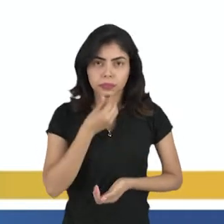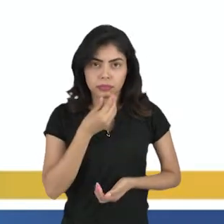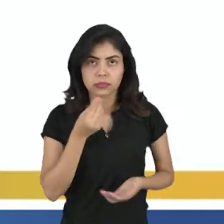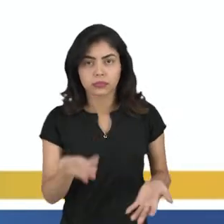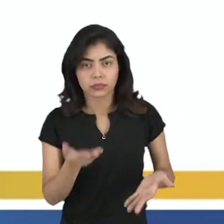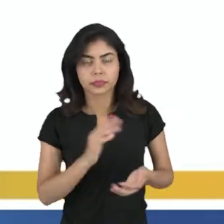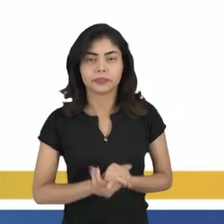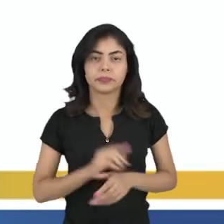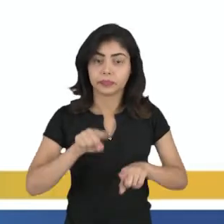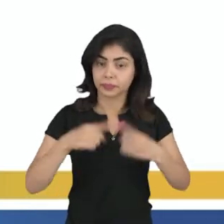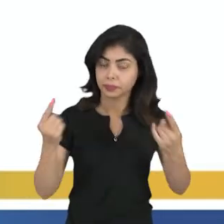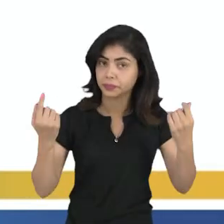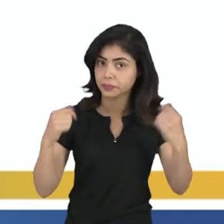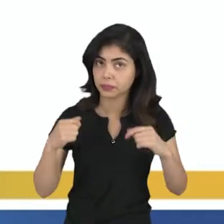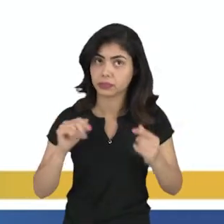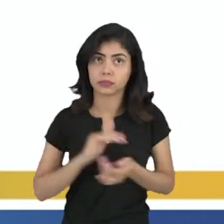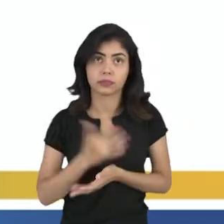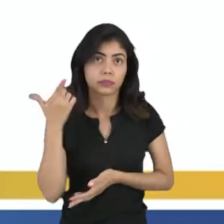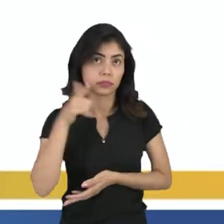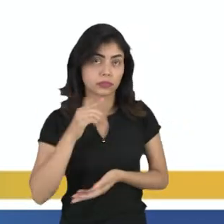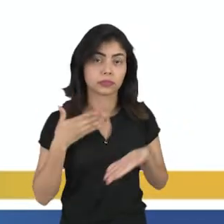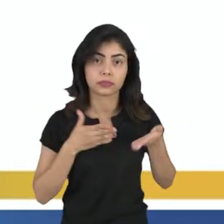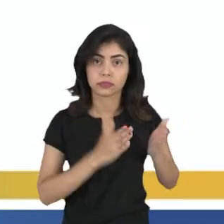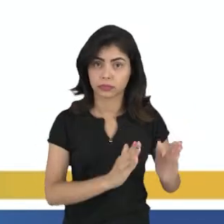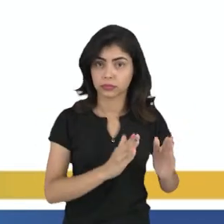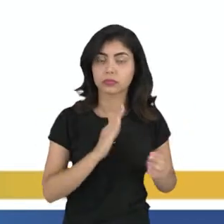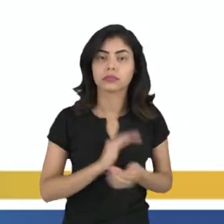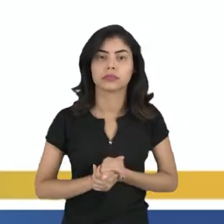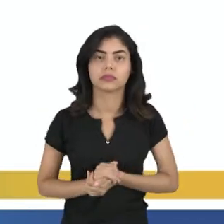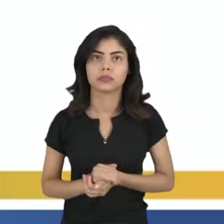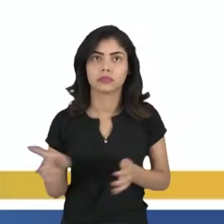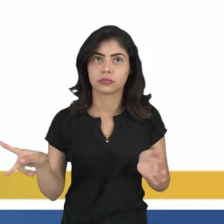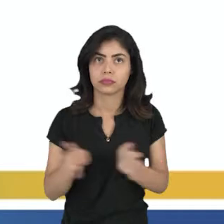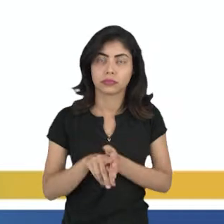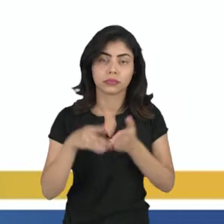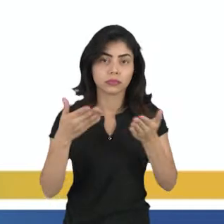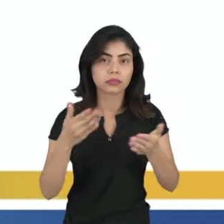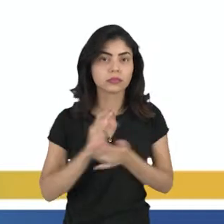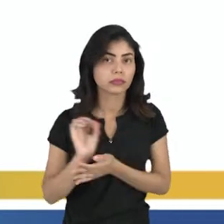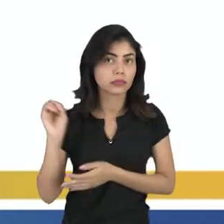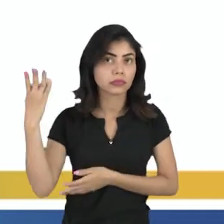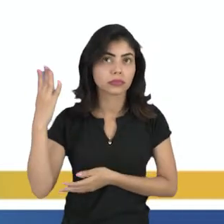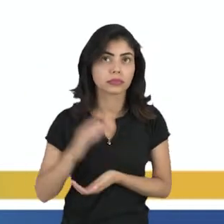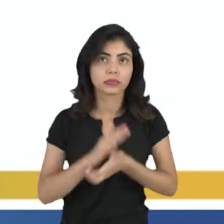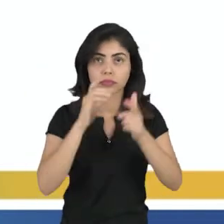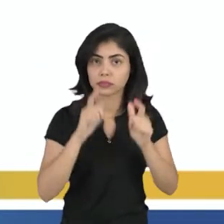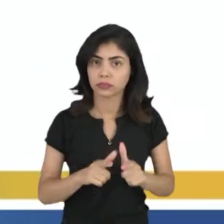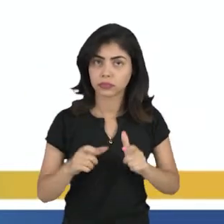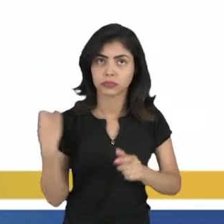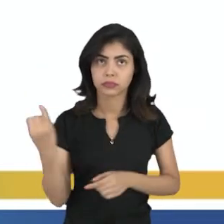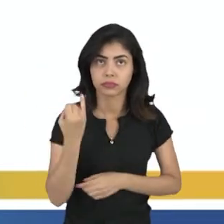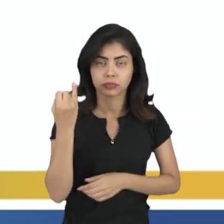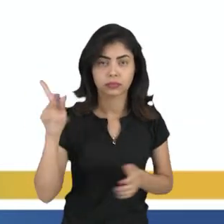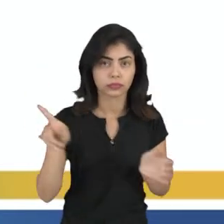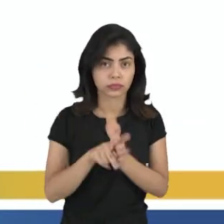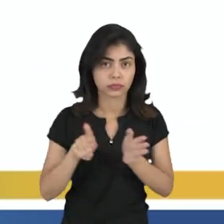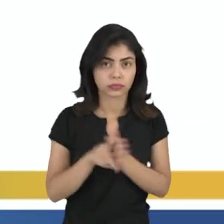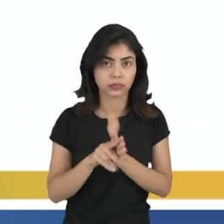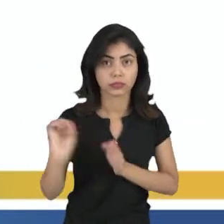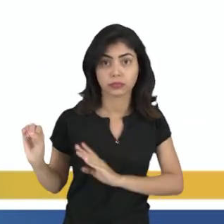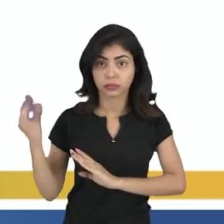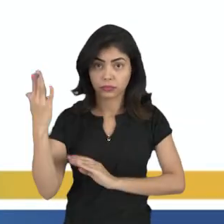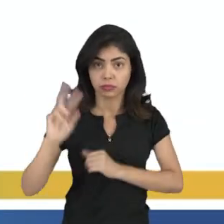para isso, eles precisam conseguir chegar na região ideal. E nesse caso, o local ideal para que aconteça